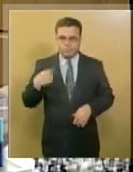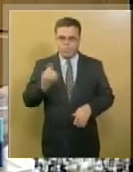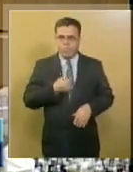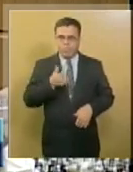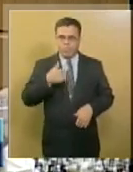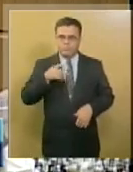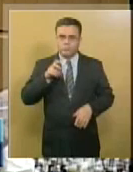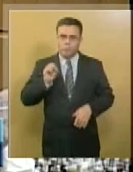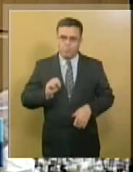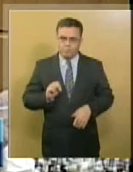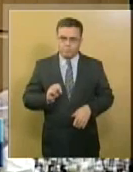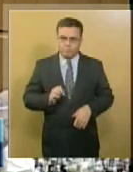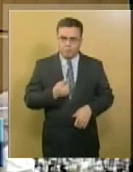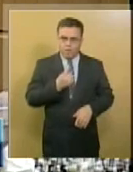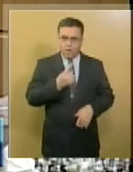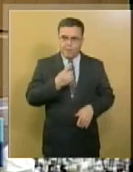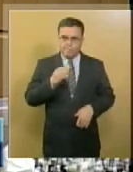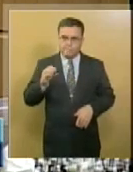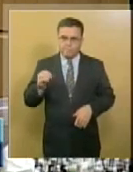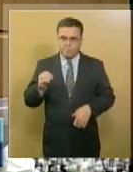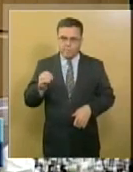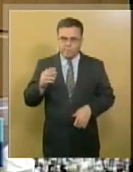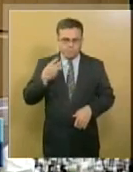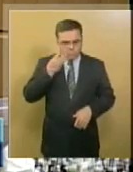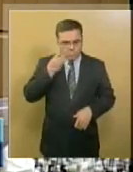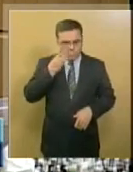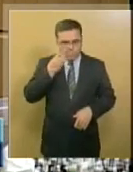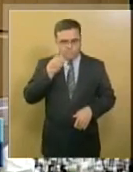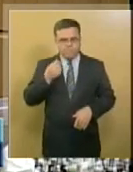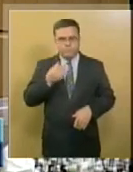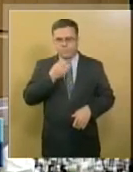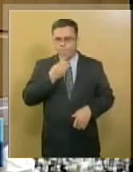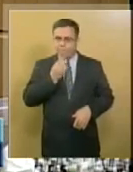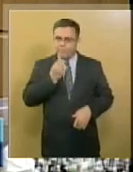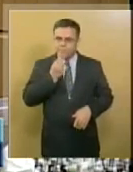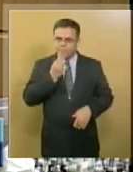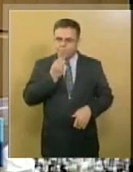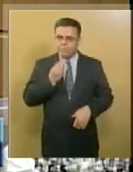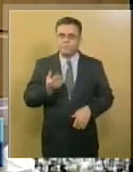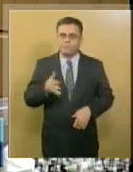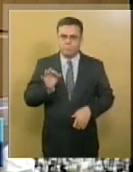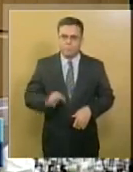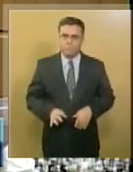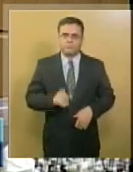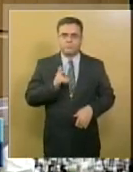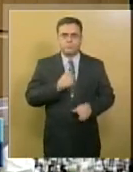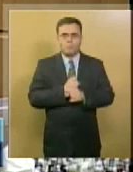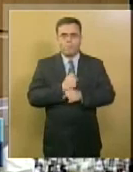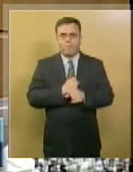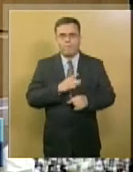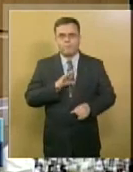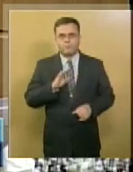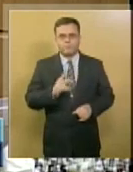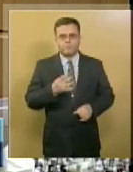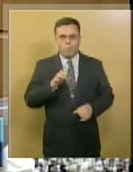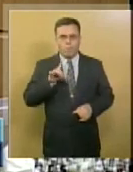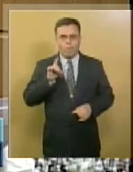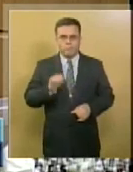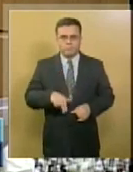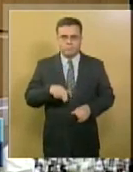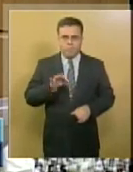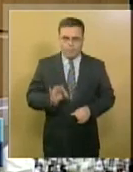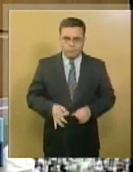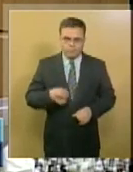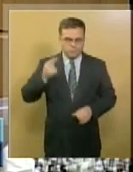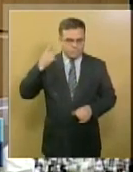gata e R$ 100 o gato. Isso, a Elan, em 5 anos de existência, tem 6 anos que eu tento vir aqui, porque